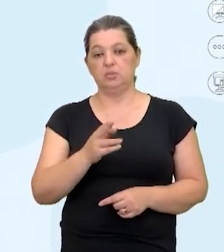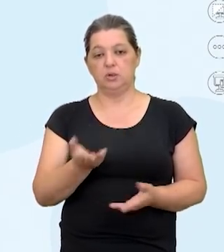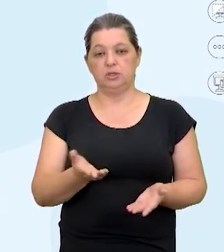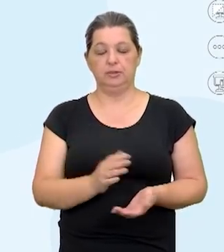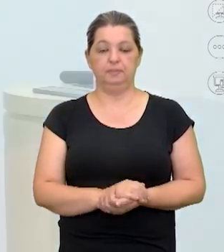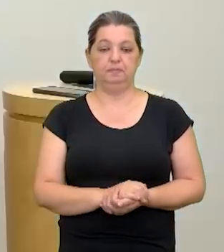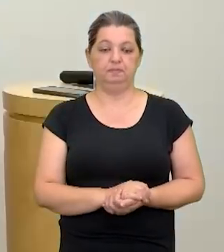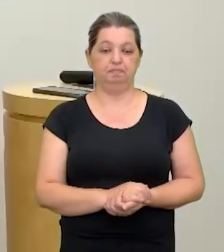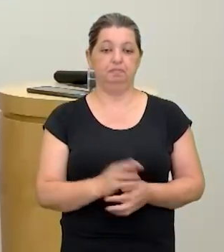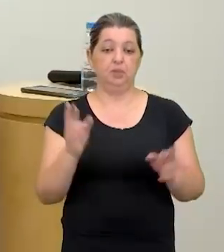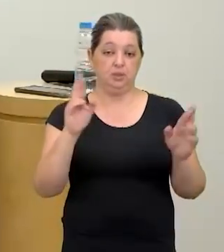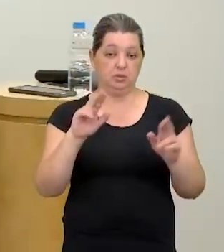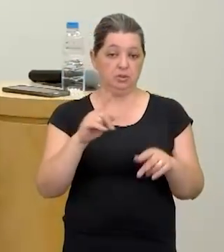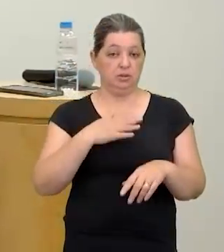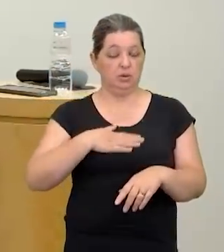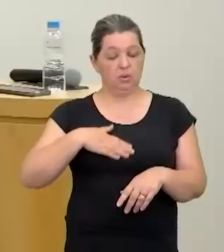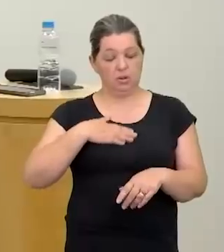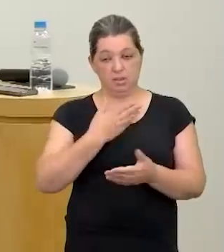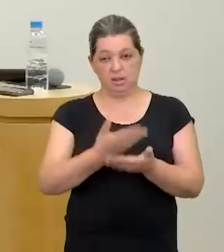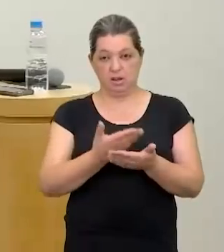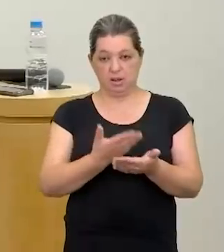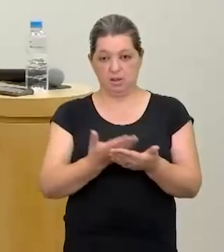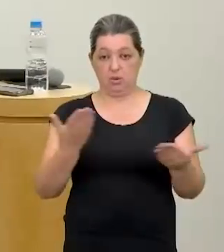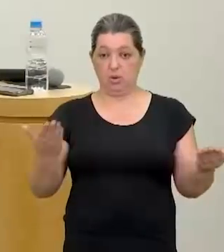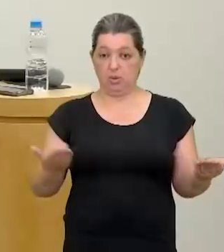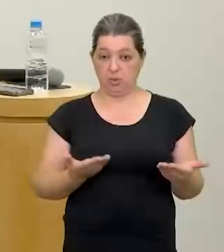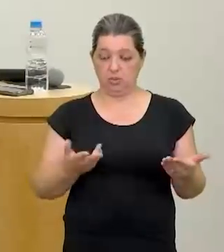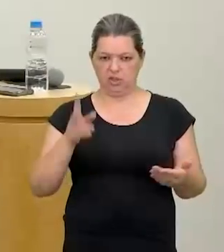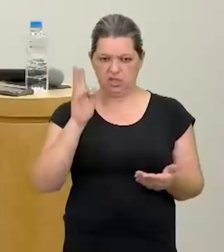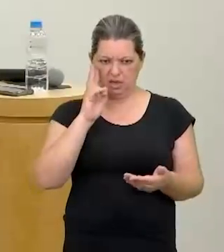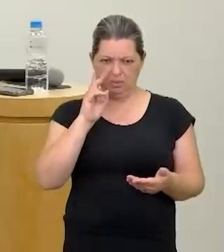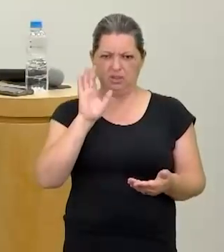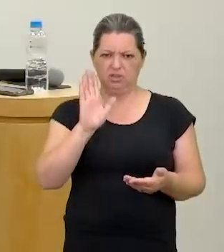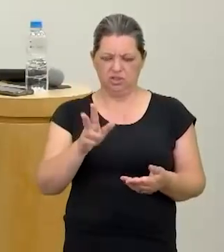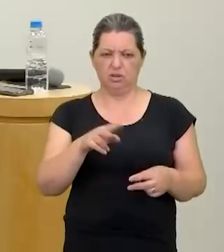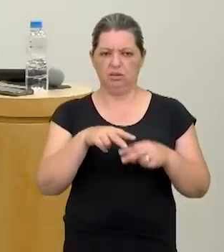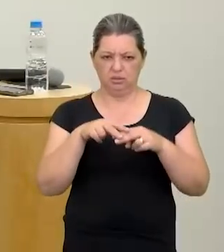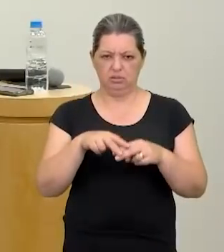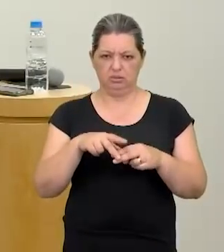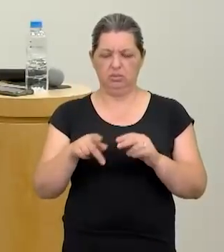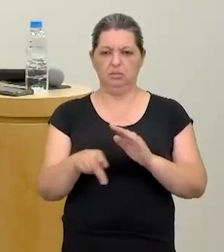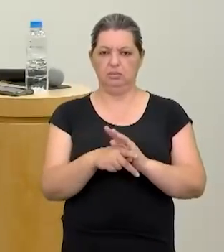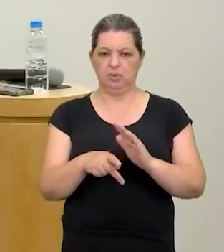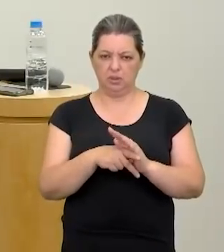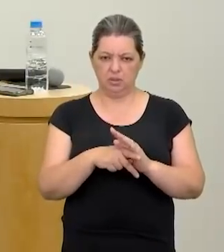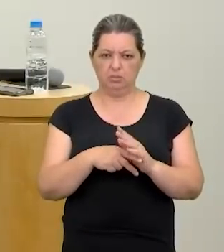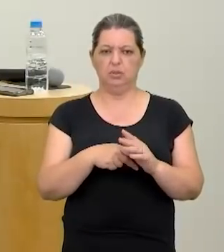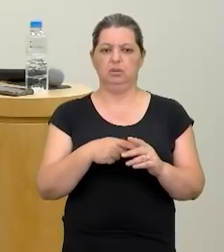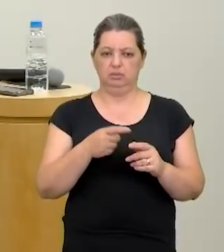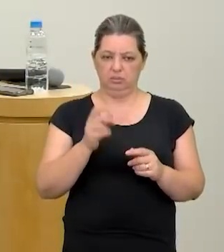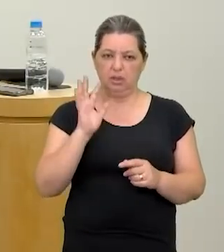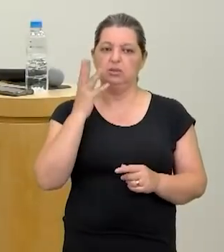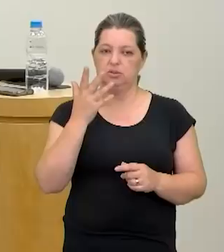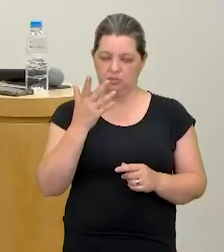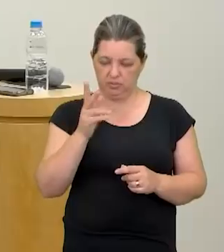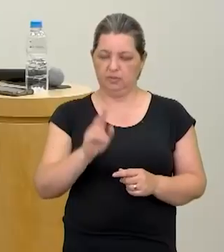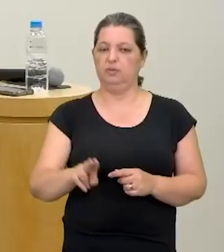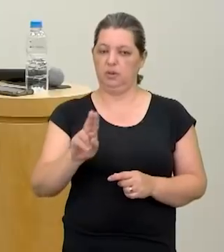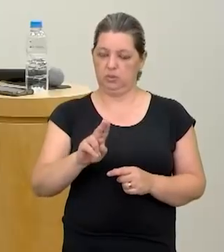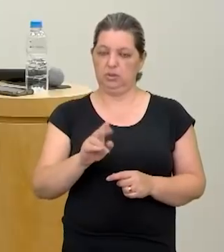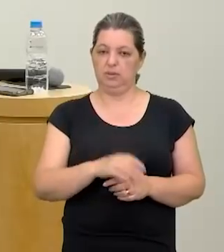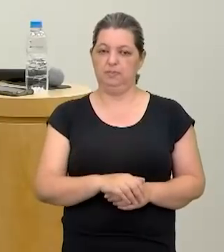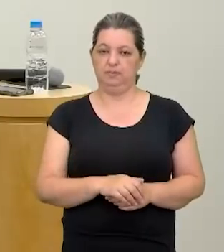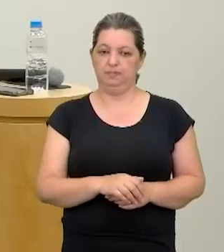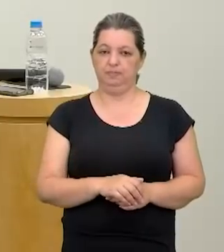resolução. Espero que você tenha gostado dessa aula de hoje. Lembrando que a gente fez isso porque para chegar em equação para resolver, eu vou usar essa parte, tá bom?